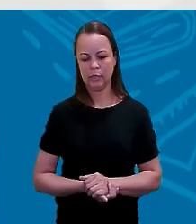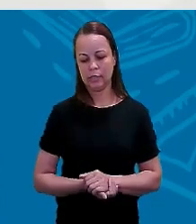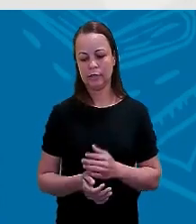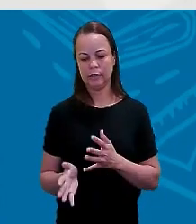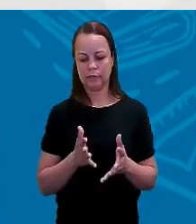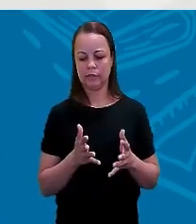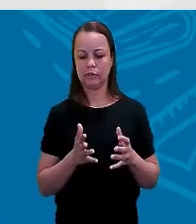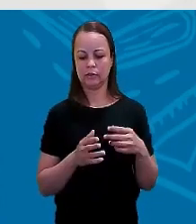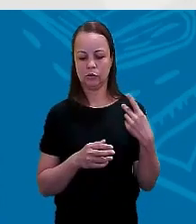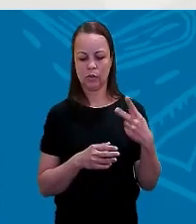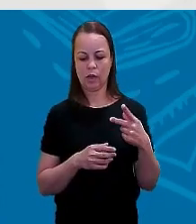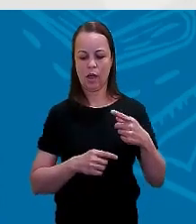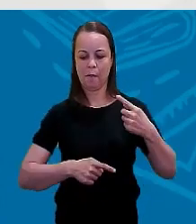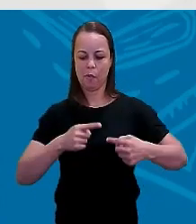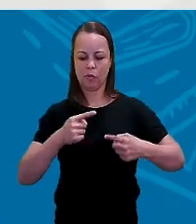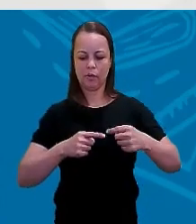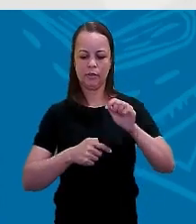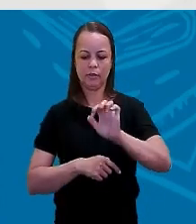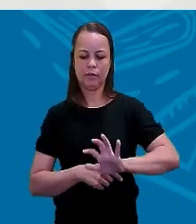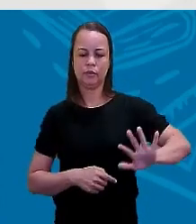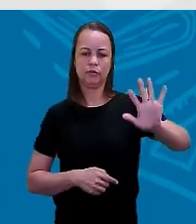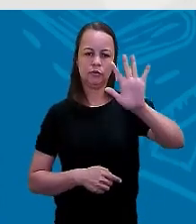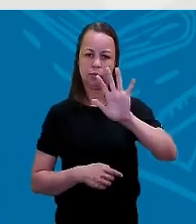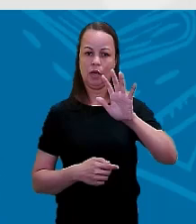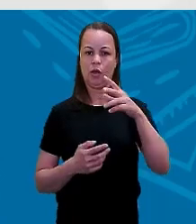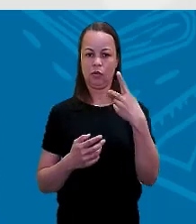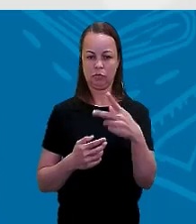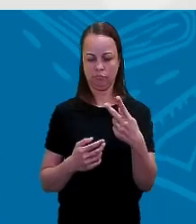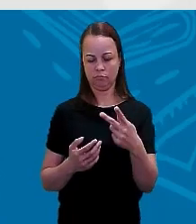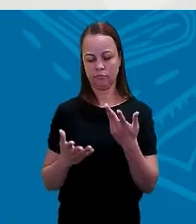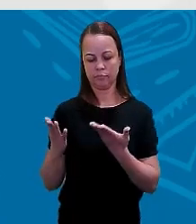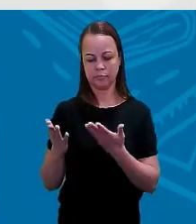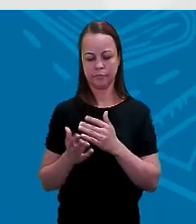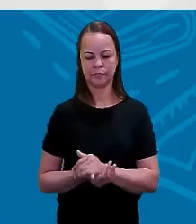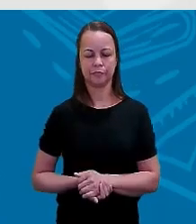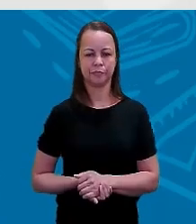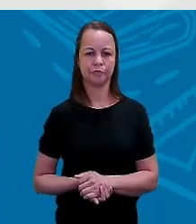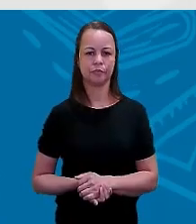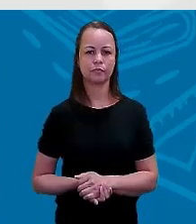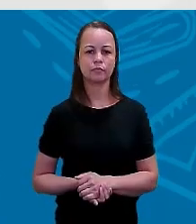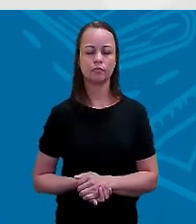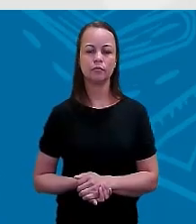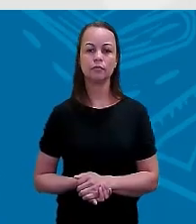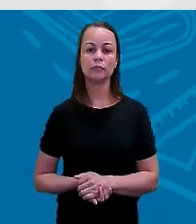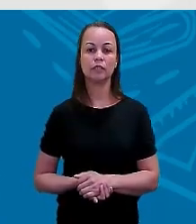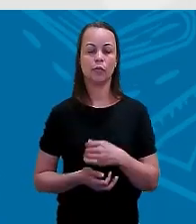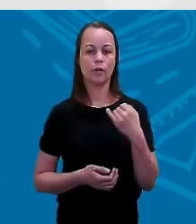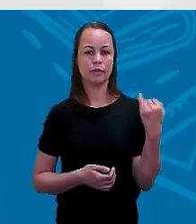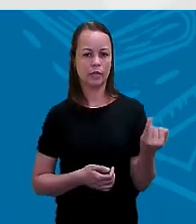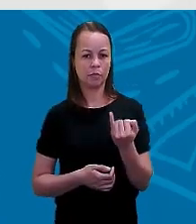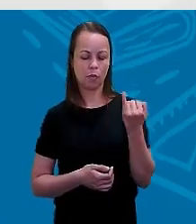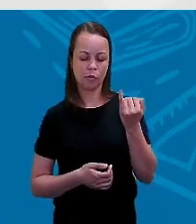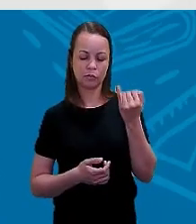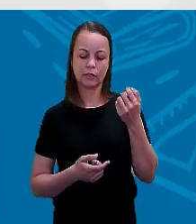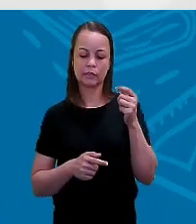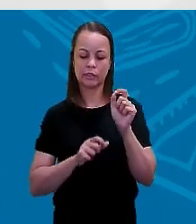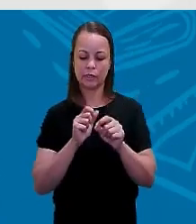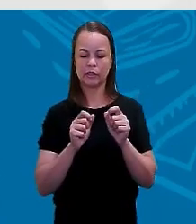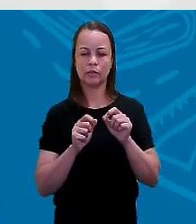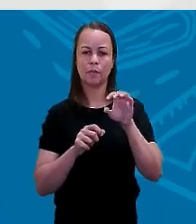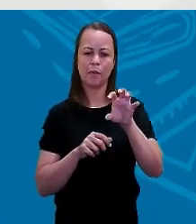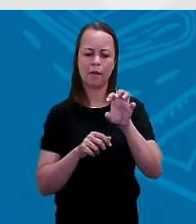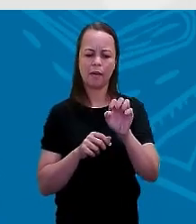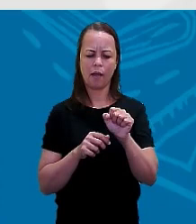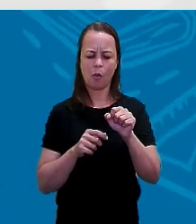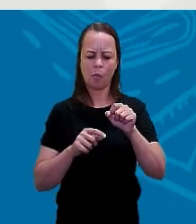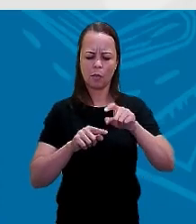nacional de resíduos sólidos. Portanto, essa definição de reciclagem nada mais é do que aquela de pegar um produto e,